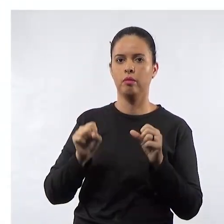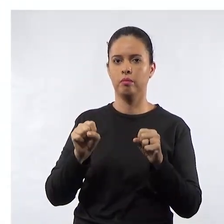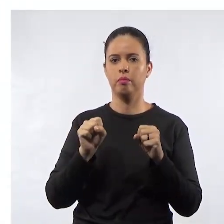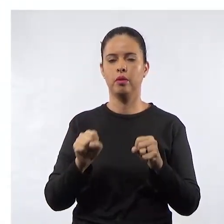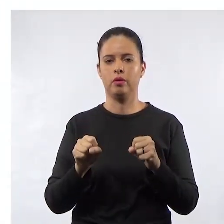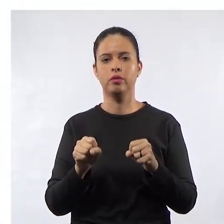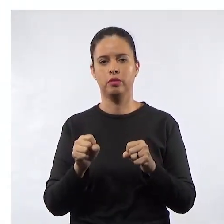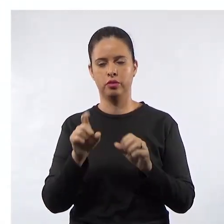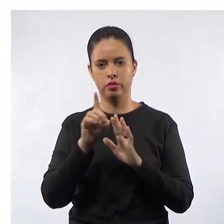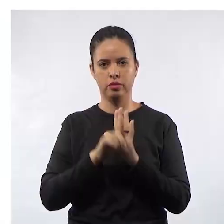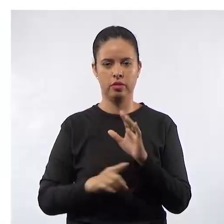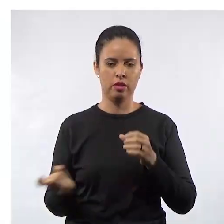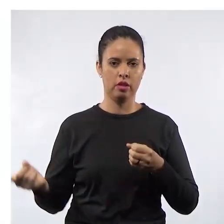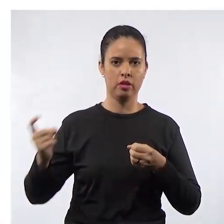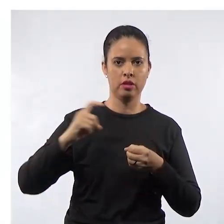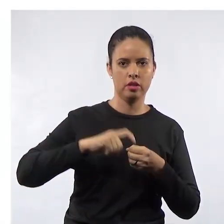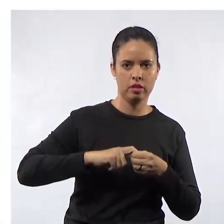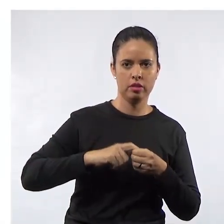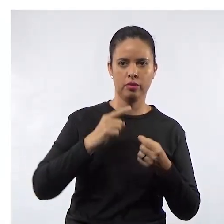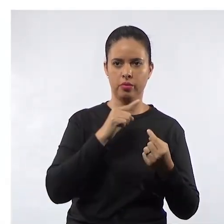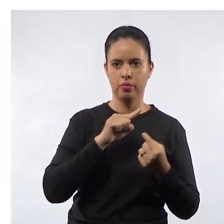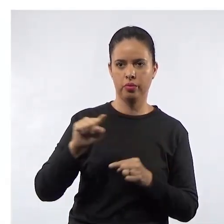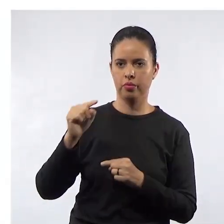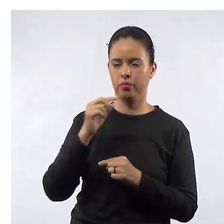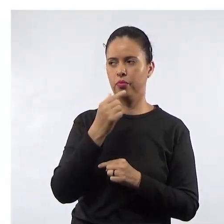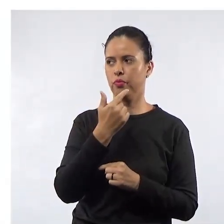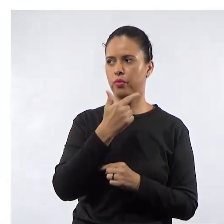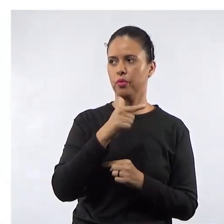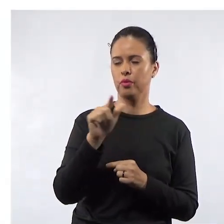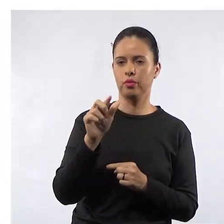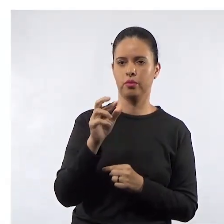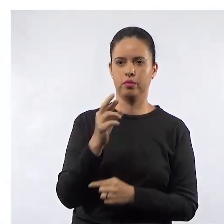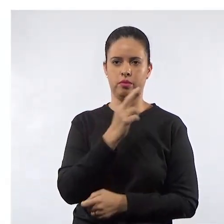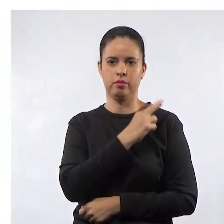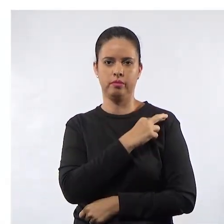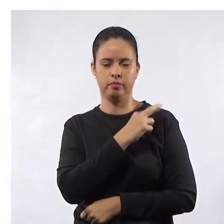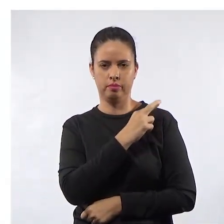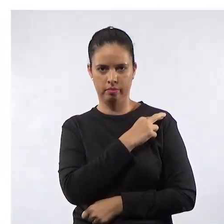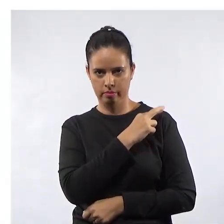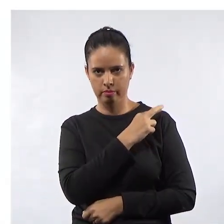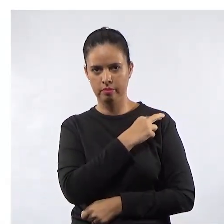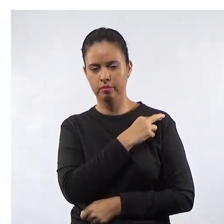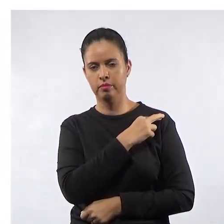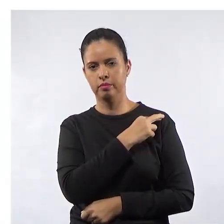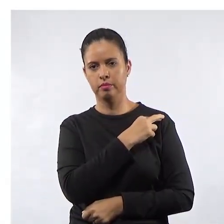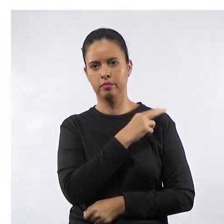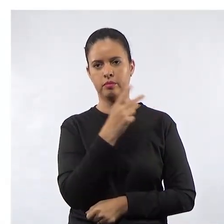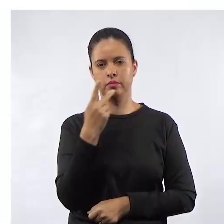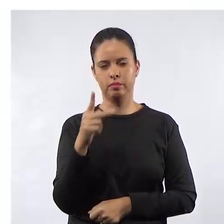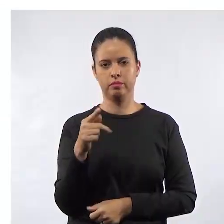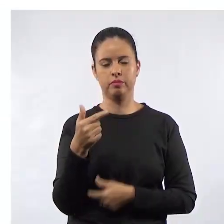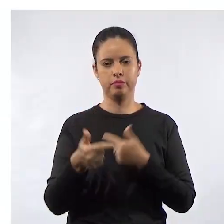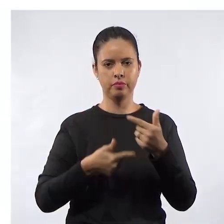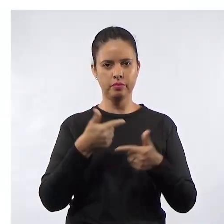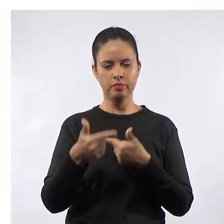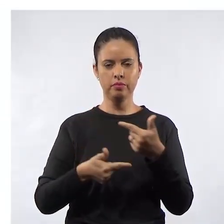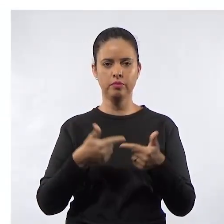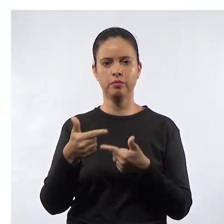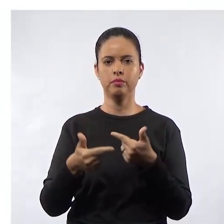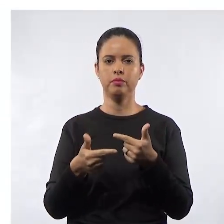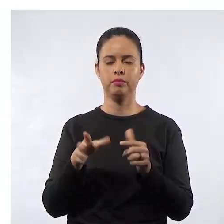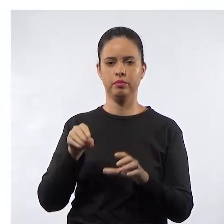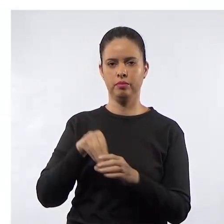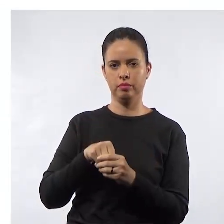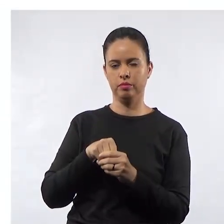direito de regresso, olha só, contra os demais responsáveis, segundo a sua participação